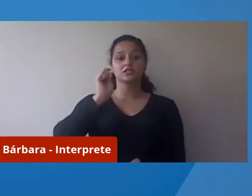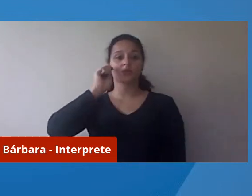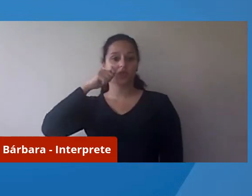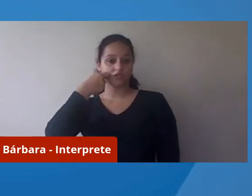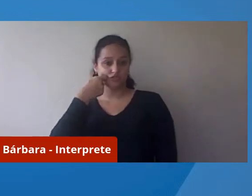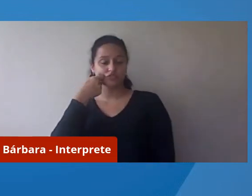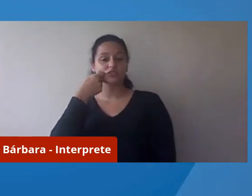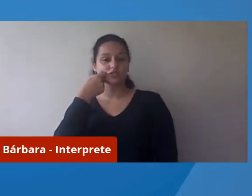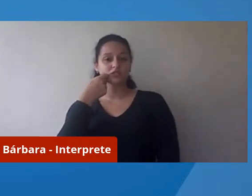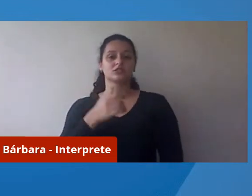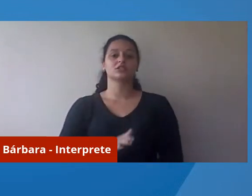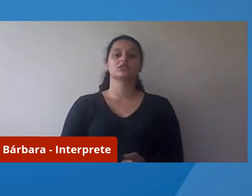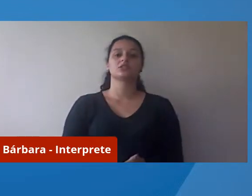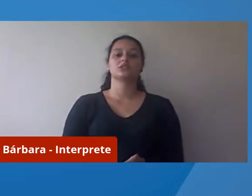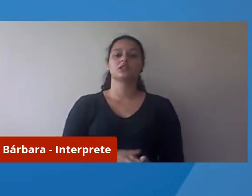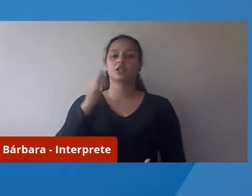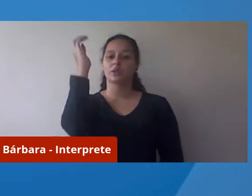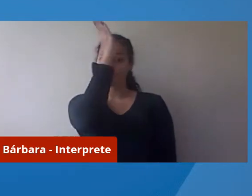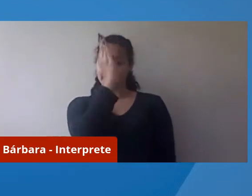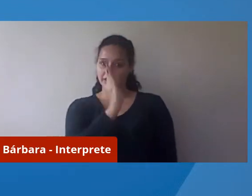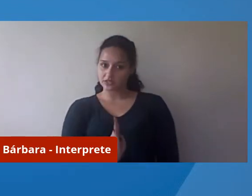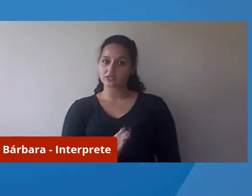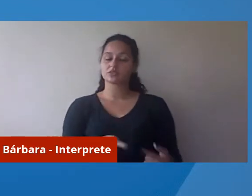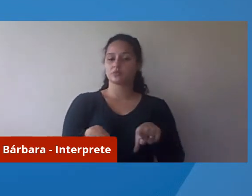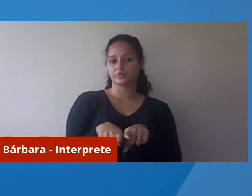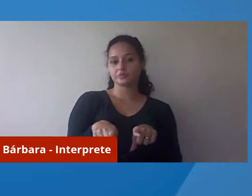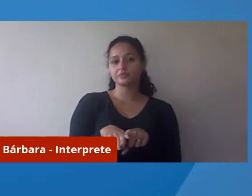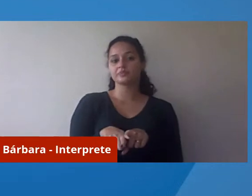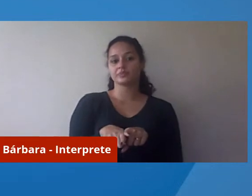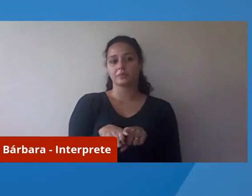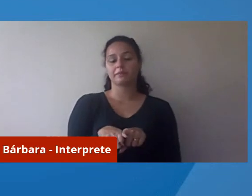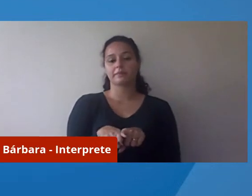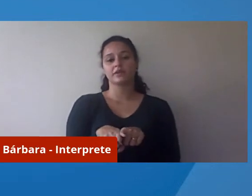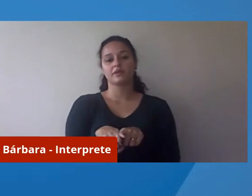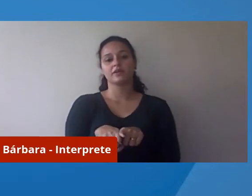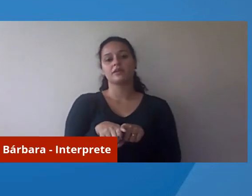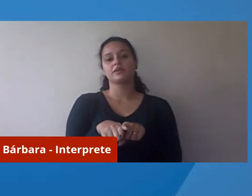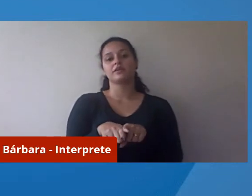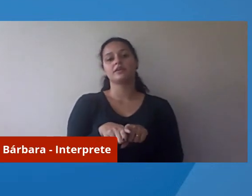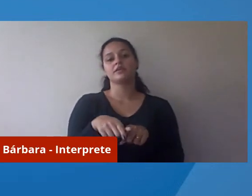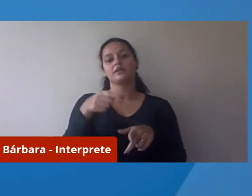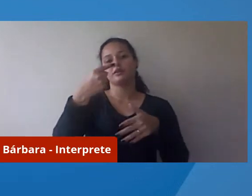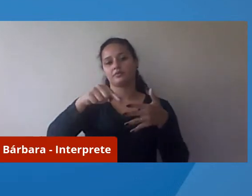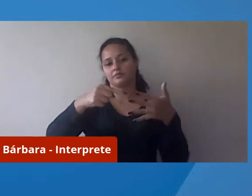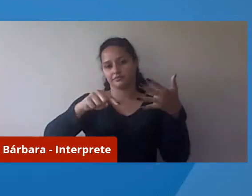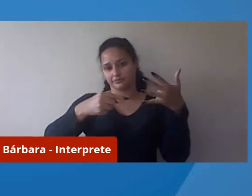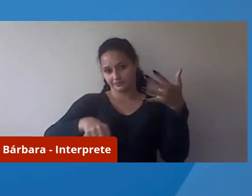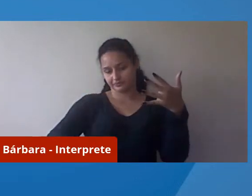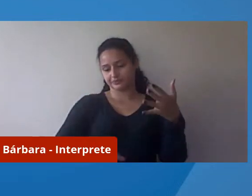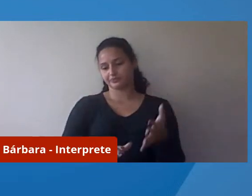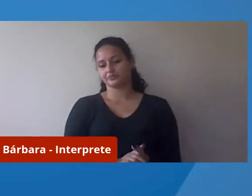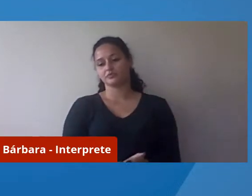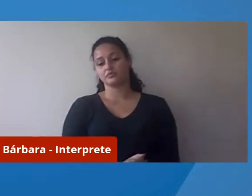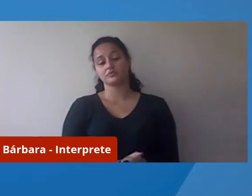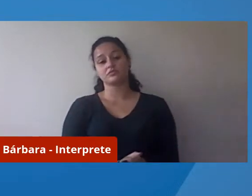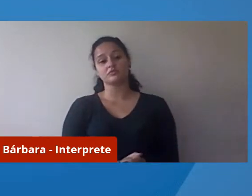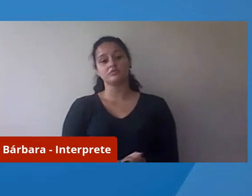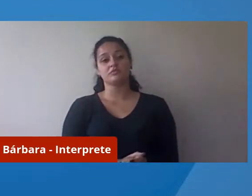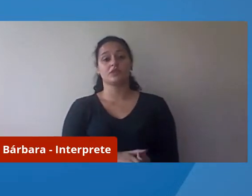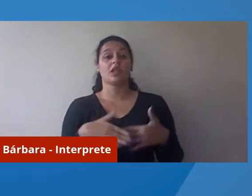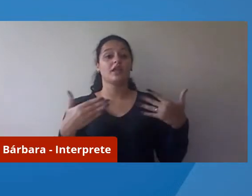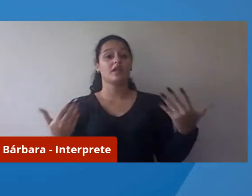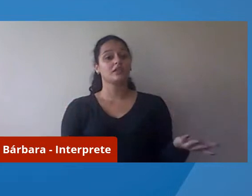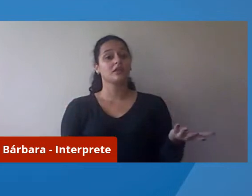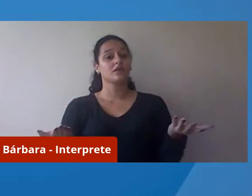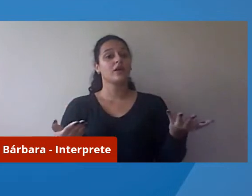no Brasil pelo varguismo, etc., etc. Tem as suas várias manifestações na América Latina. Né? Bom, é um movimento de